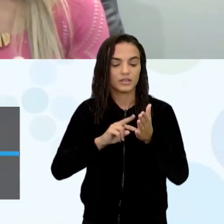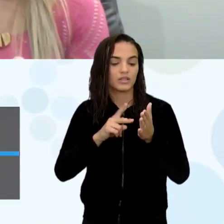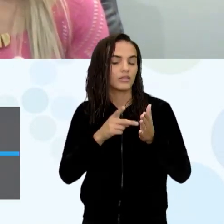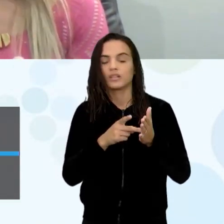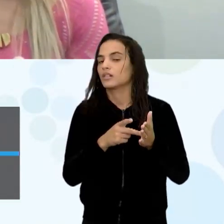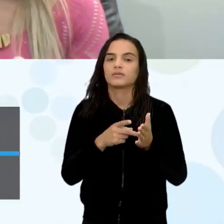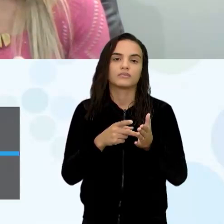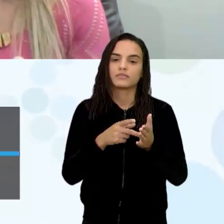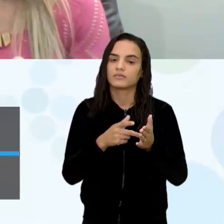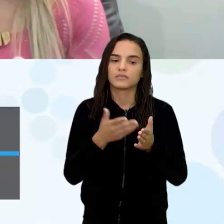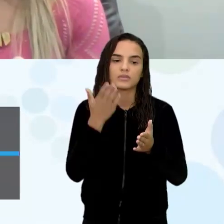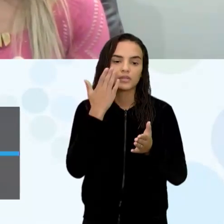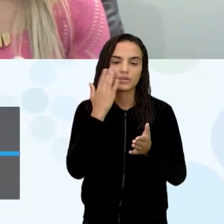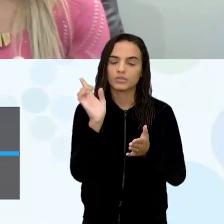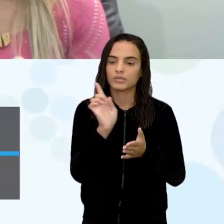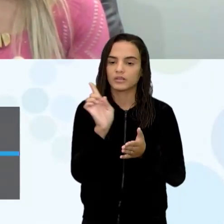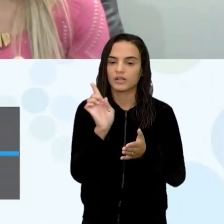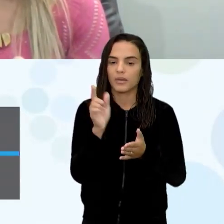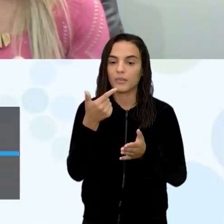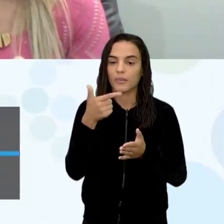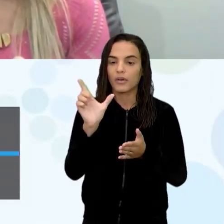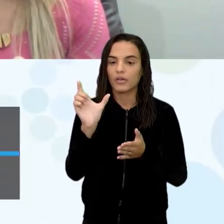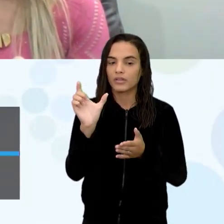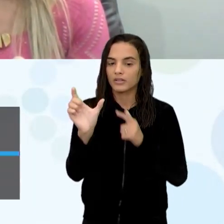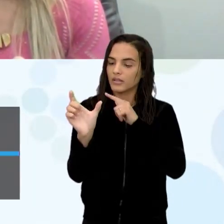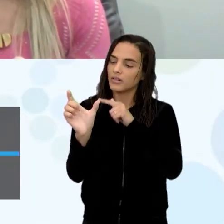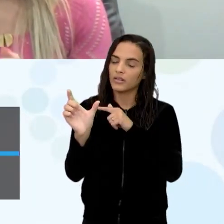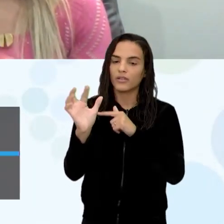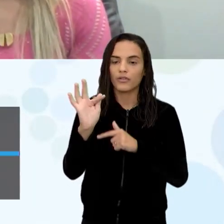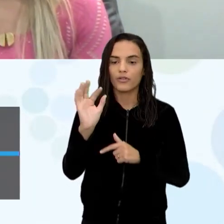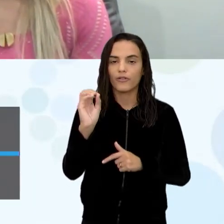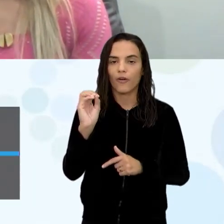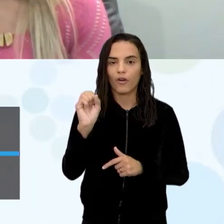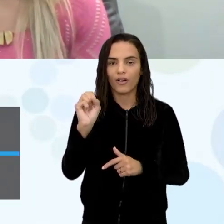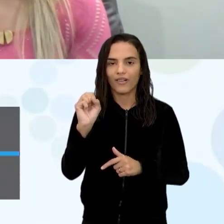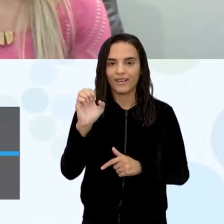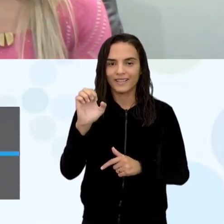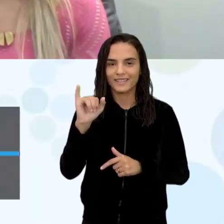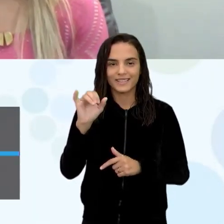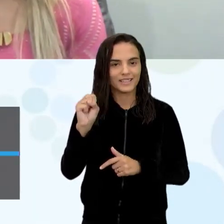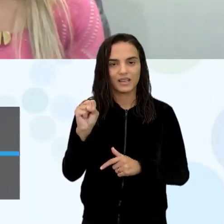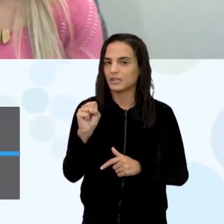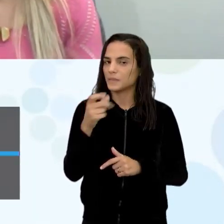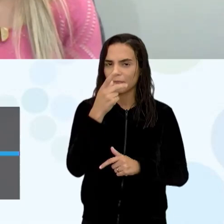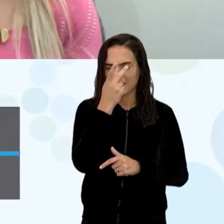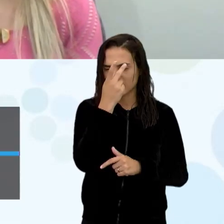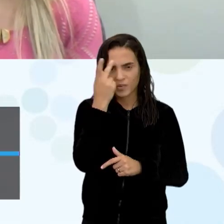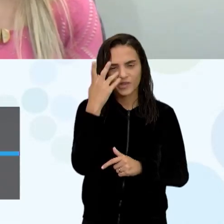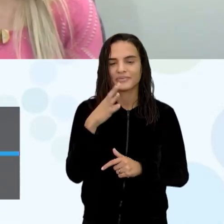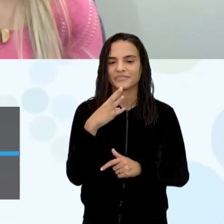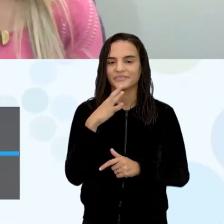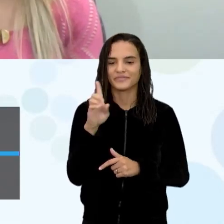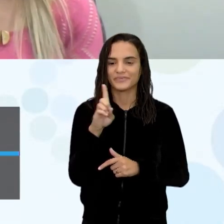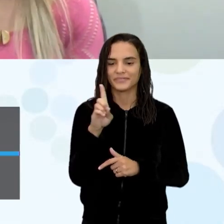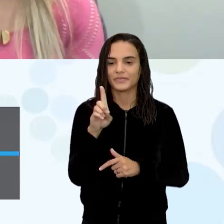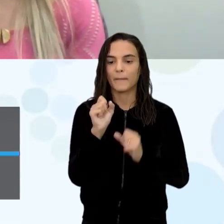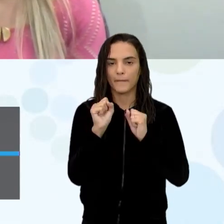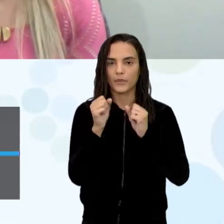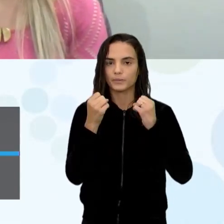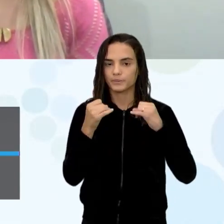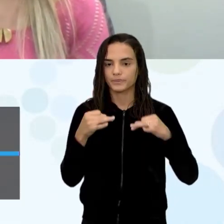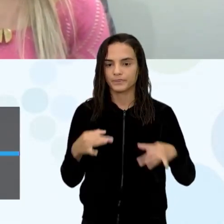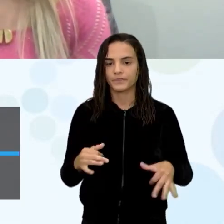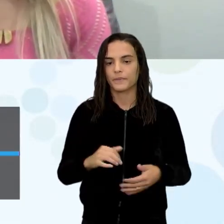poderia explicar? E uma outra palavra também, fórceps, parto fórceps. Se você puder explicar, a gente agradece. Obrigado. Falo